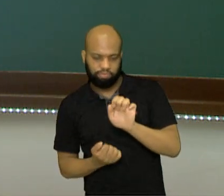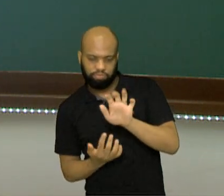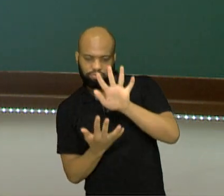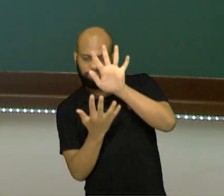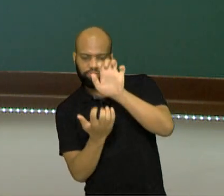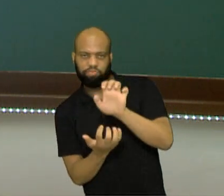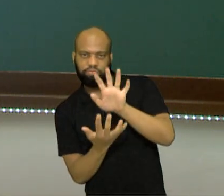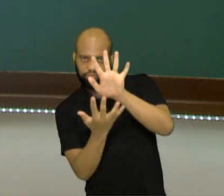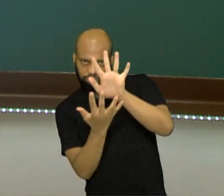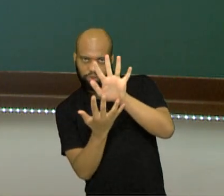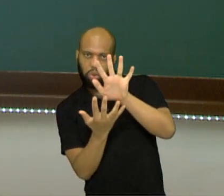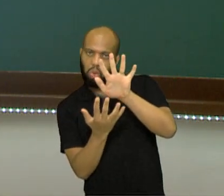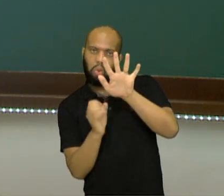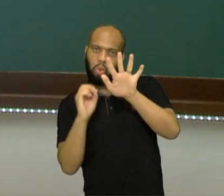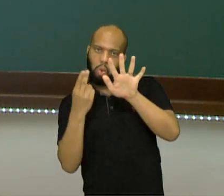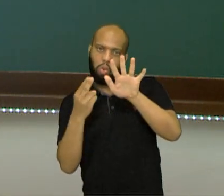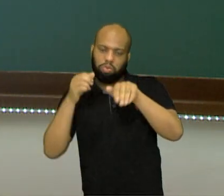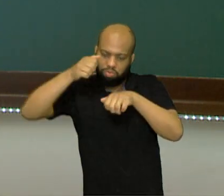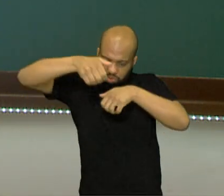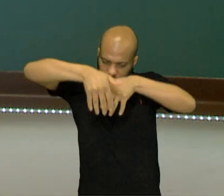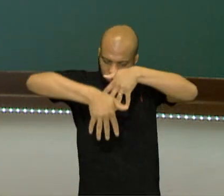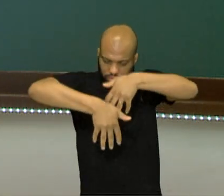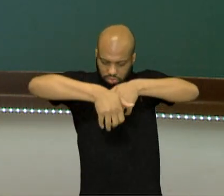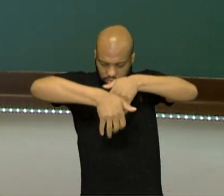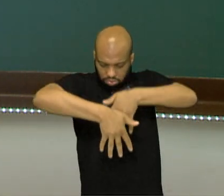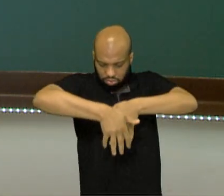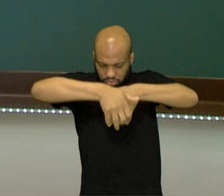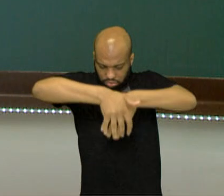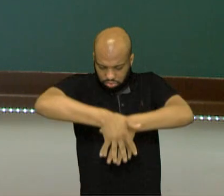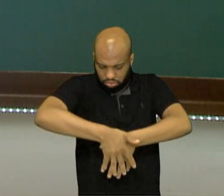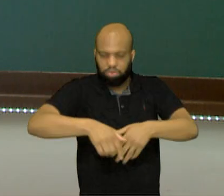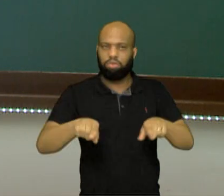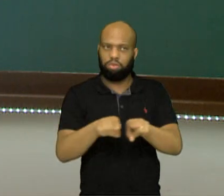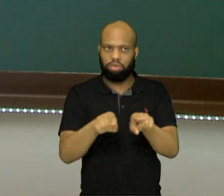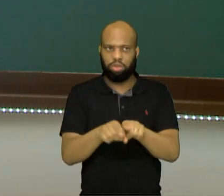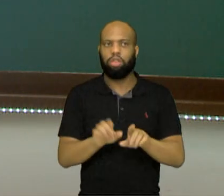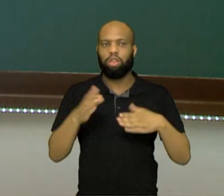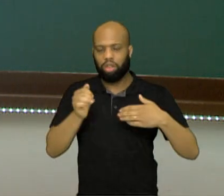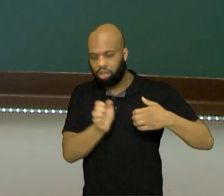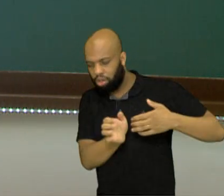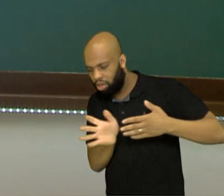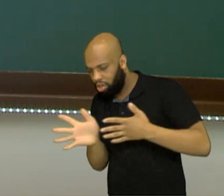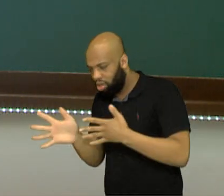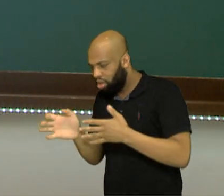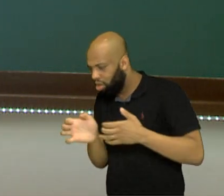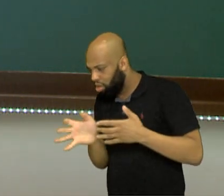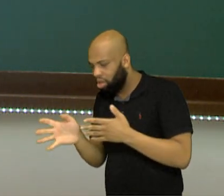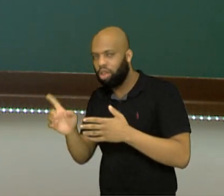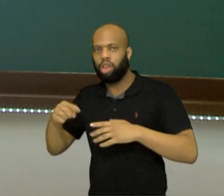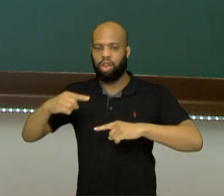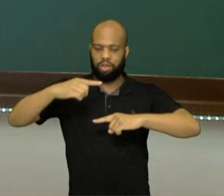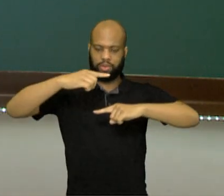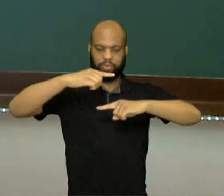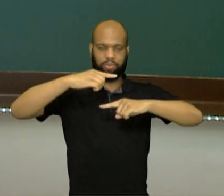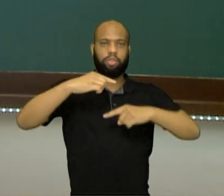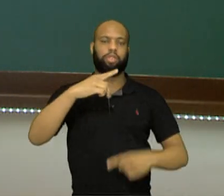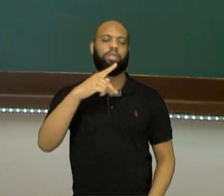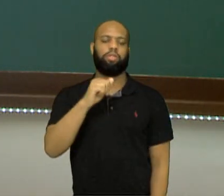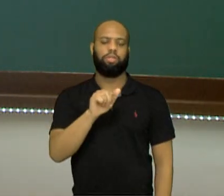E as linhas do campo são paralelas, né? Portanto, as superfícies equipotenciais também são paralelas. Tudo bem?